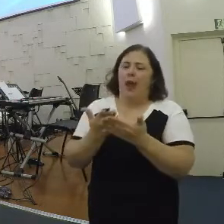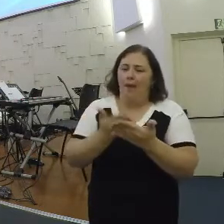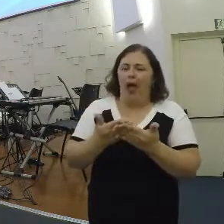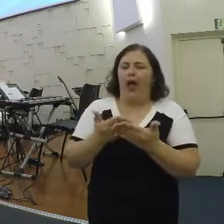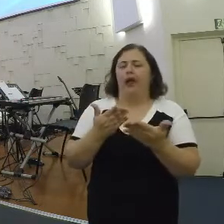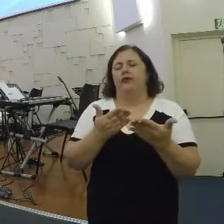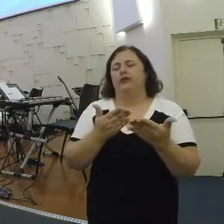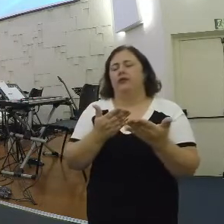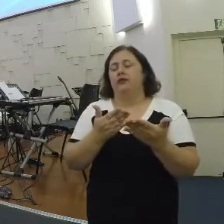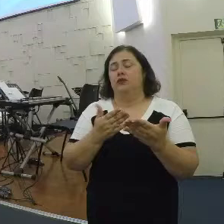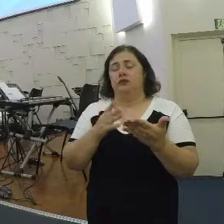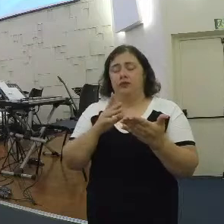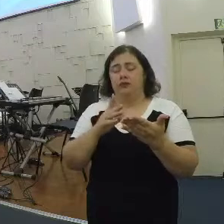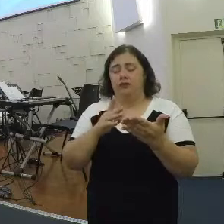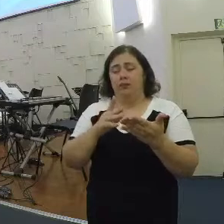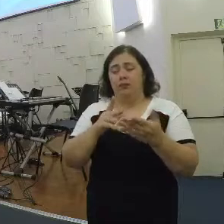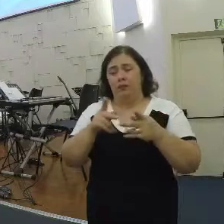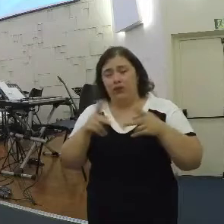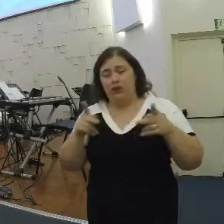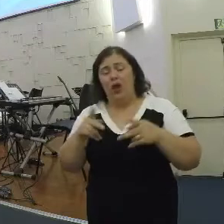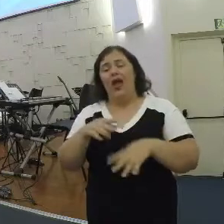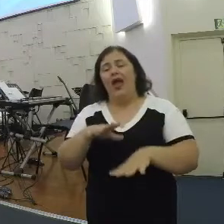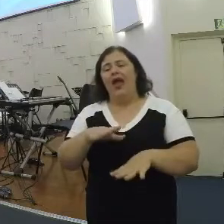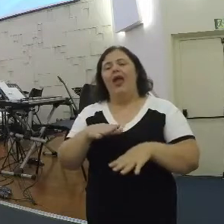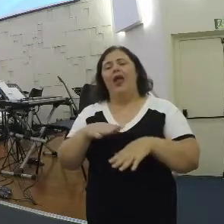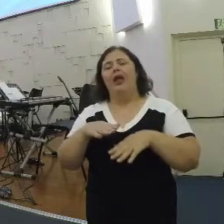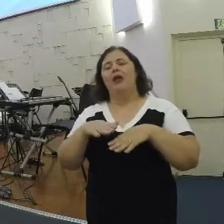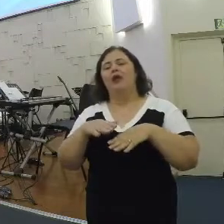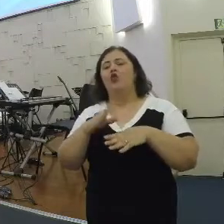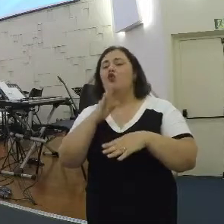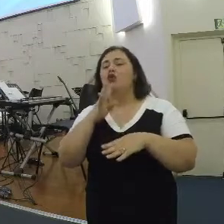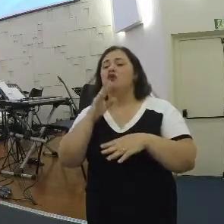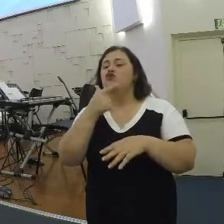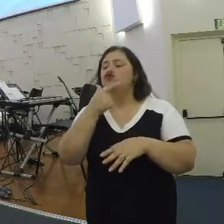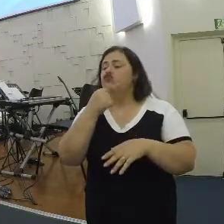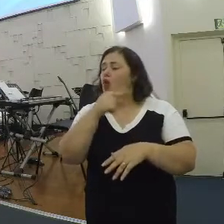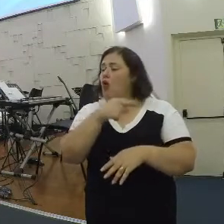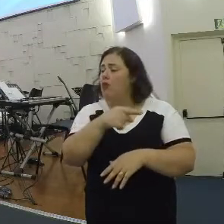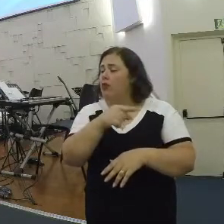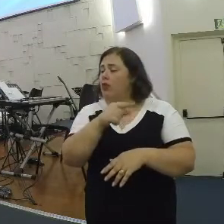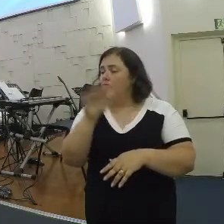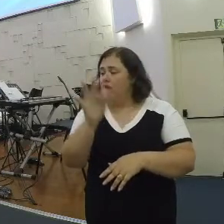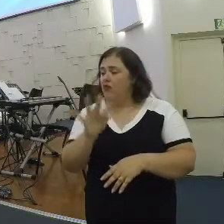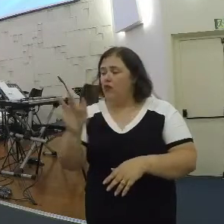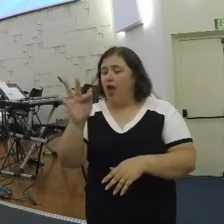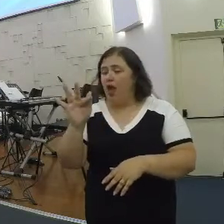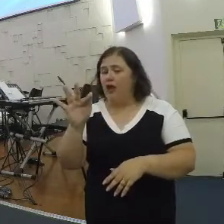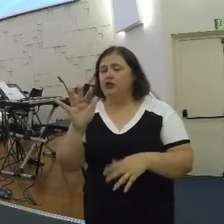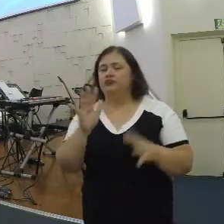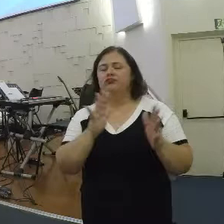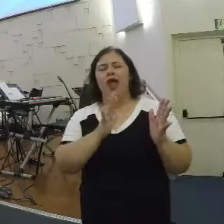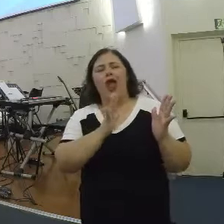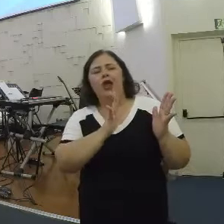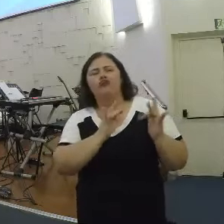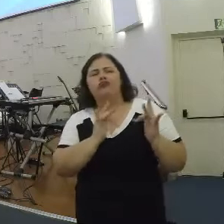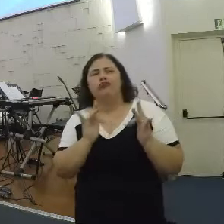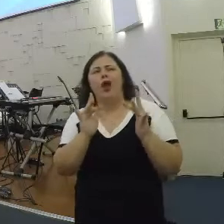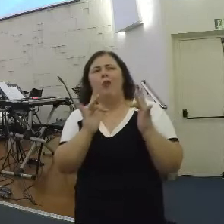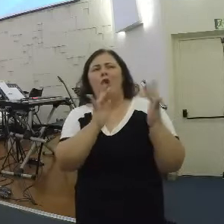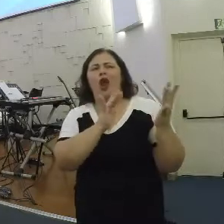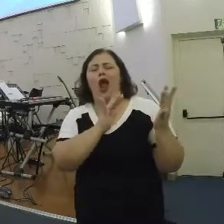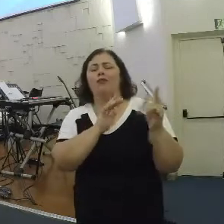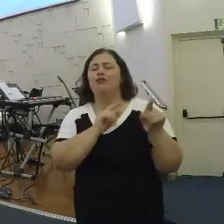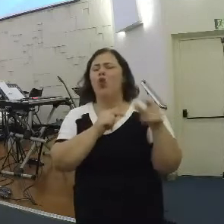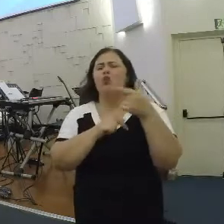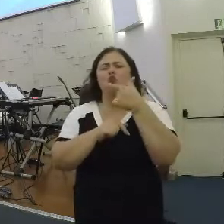eram, começaram a se envolver, namorar e casaram-se. E aquele homem, que era um